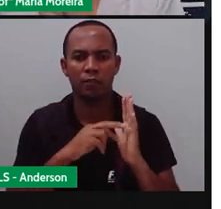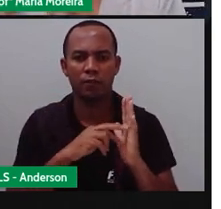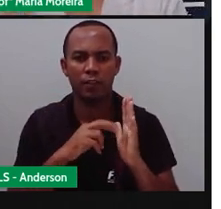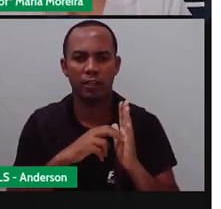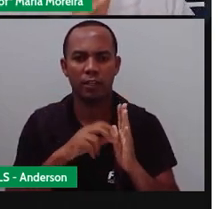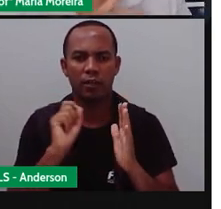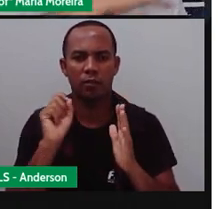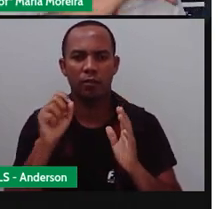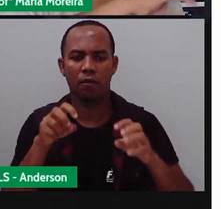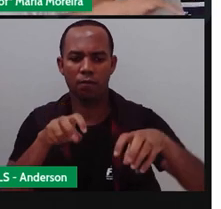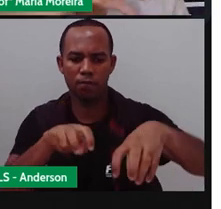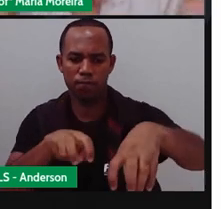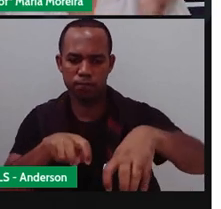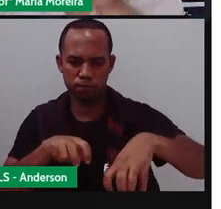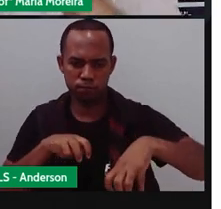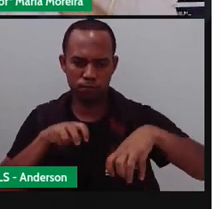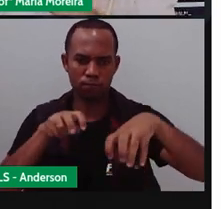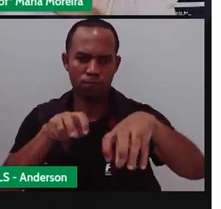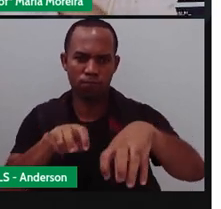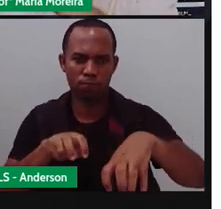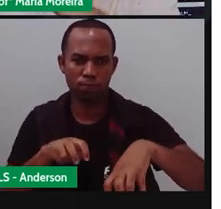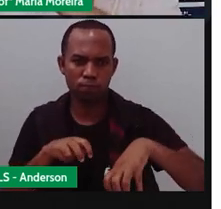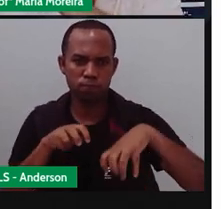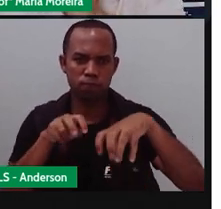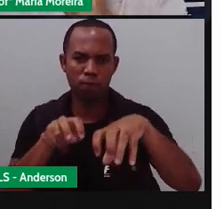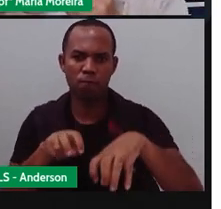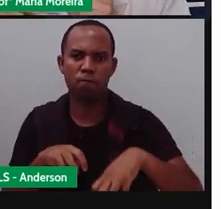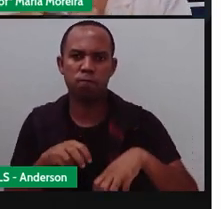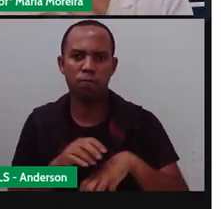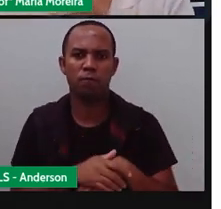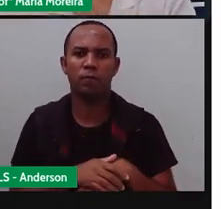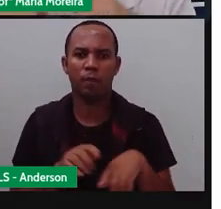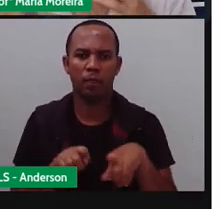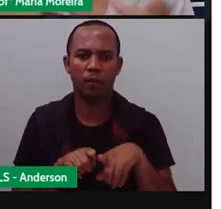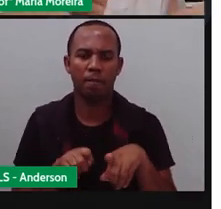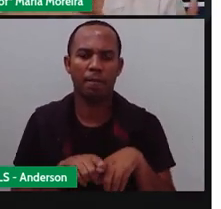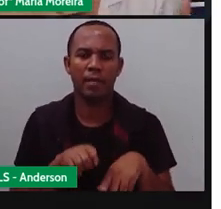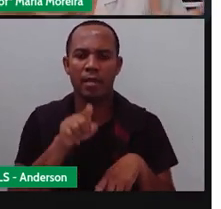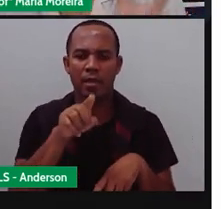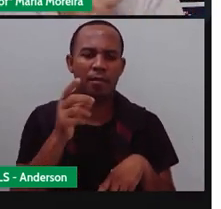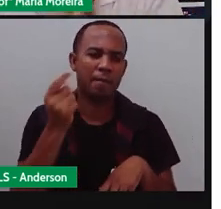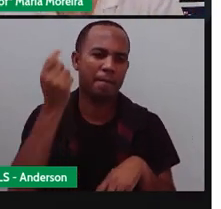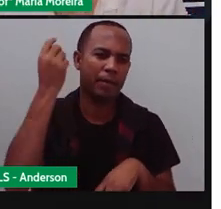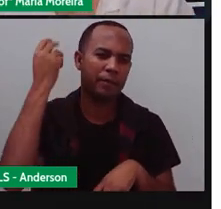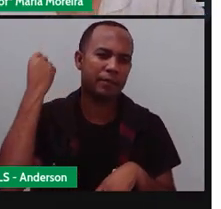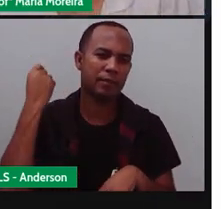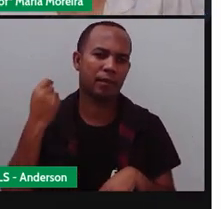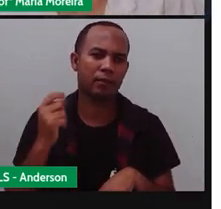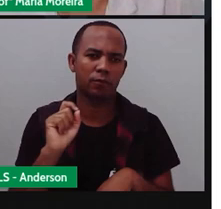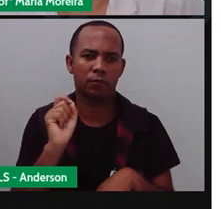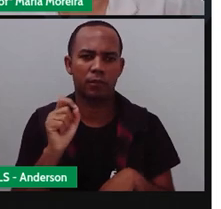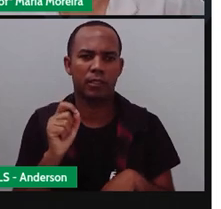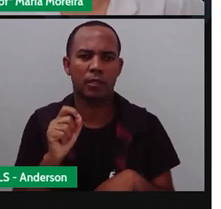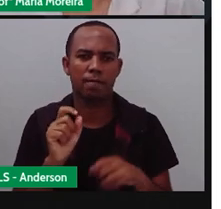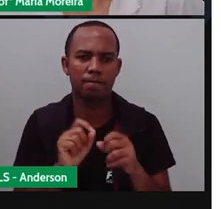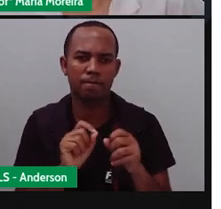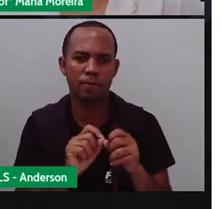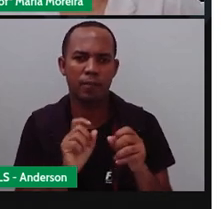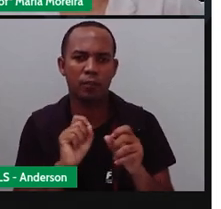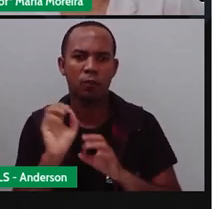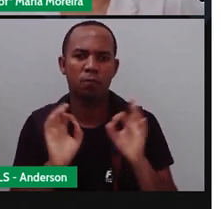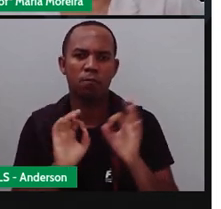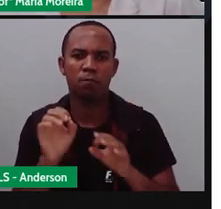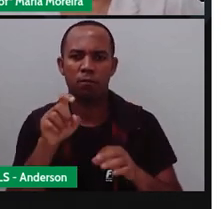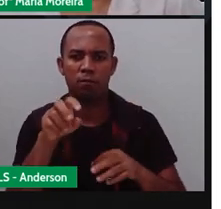chá Então o que é um trator ele ele foi fabricado na verdade ele foi inventado para puxar coisas né isso